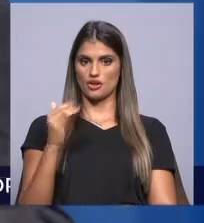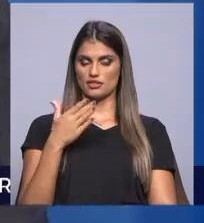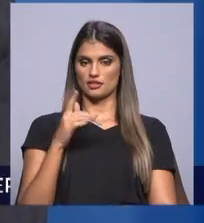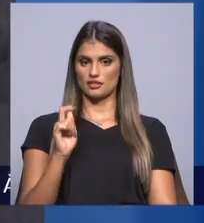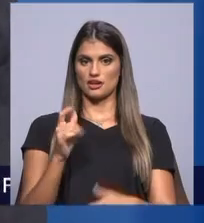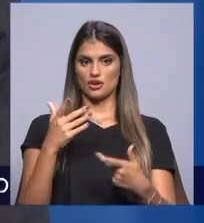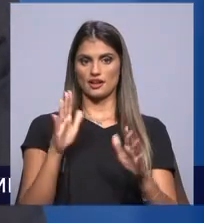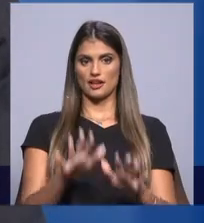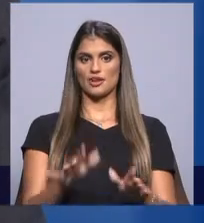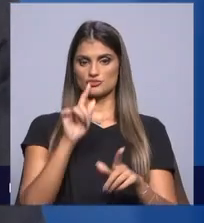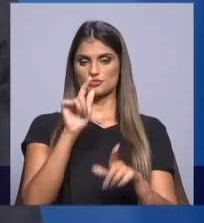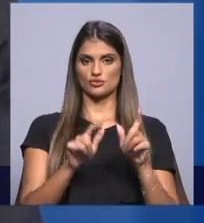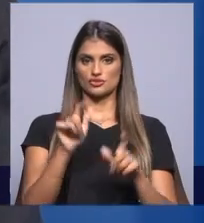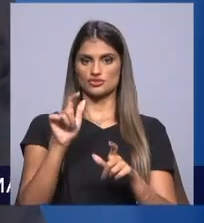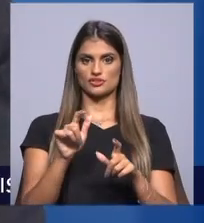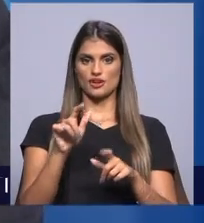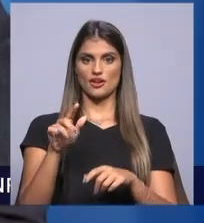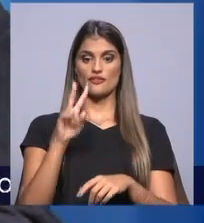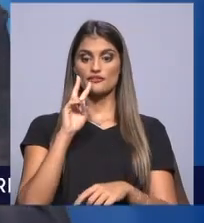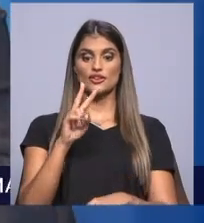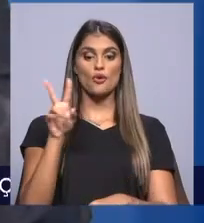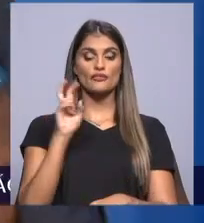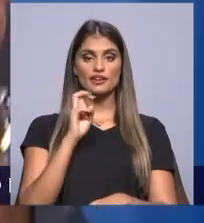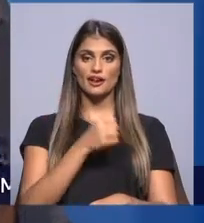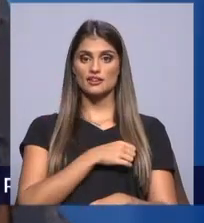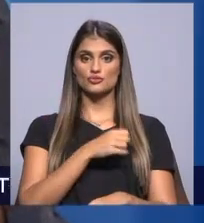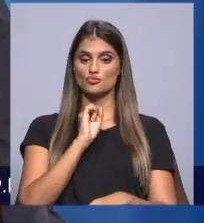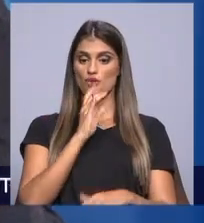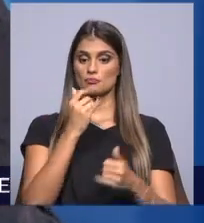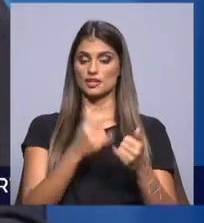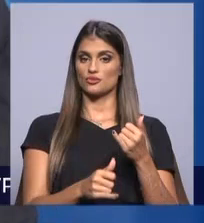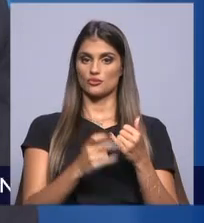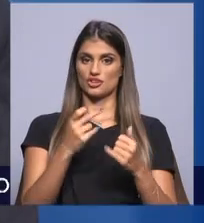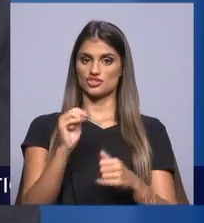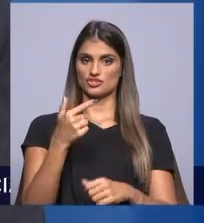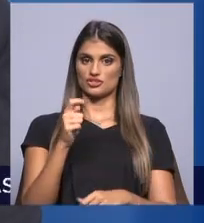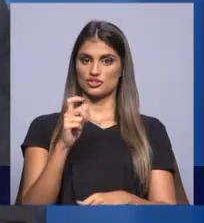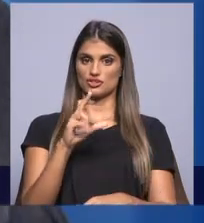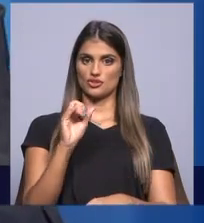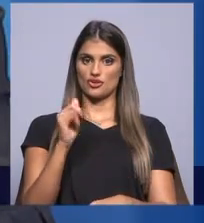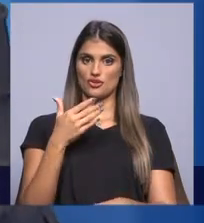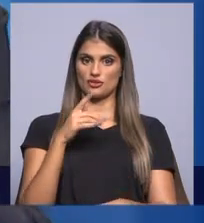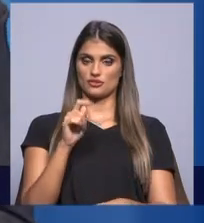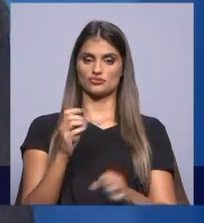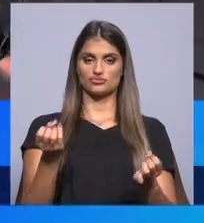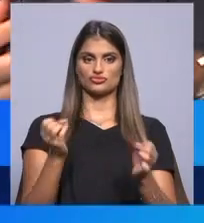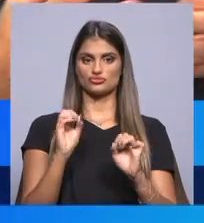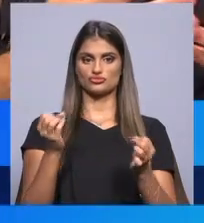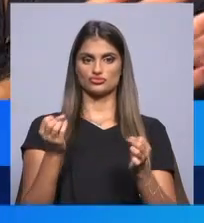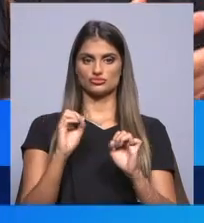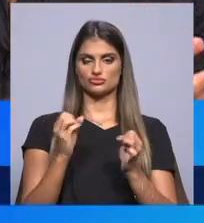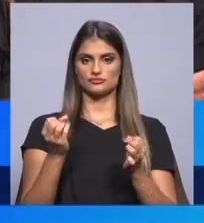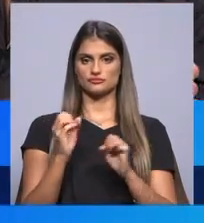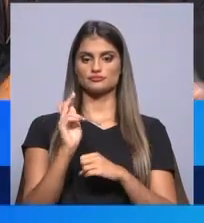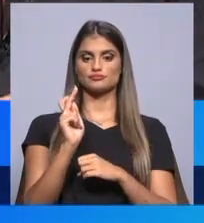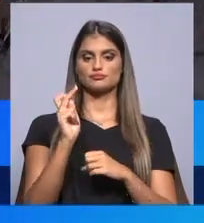sossegar quem nos está a ver e ouvir lá em casa, não há nenhum perigo deste asteroide ou desta dupla de asteroides